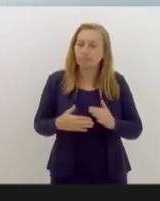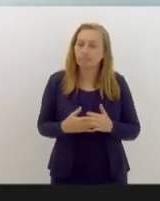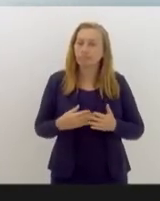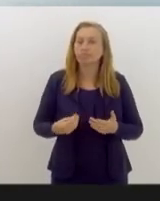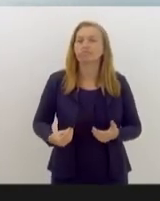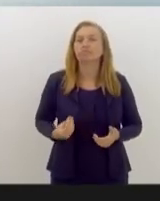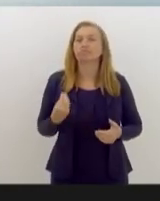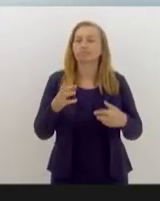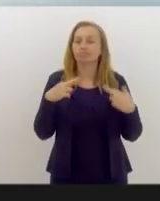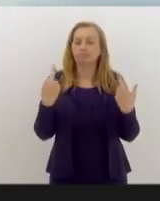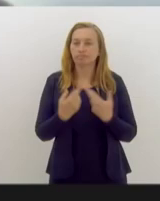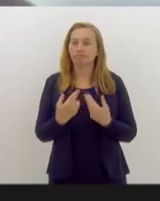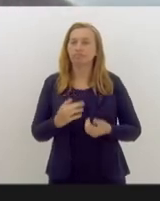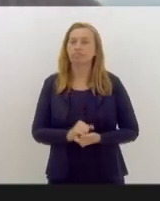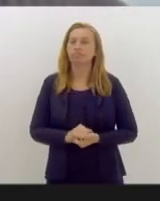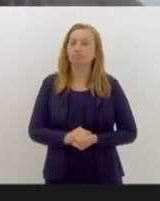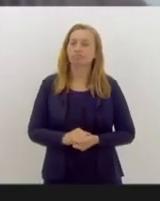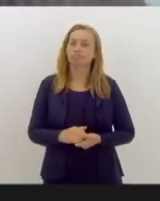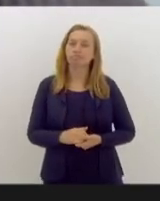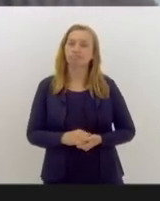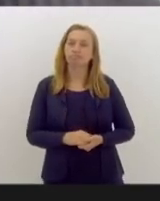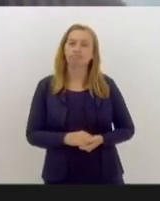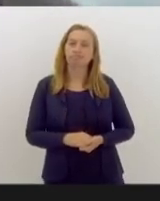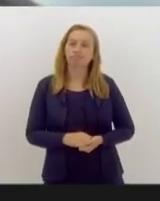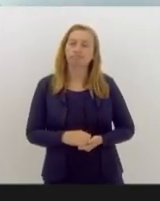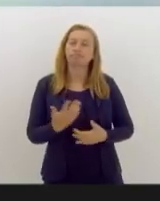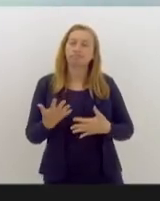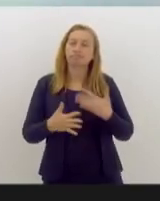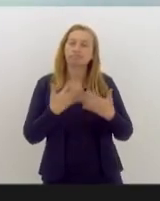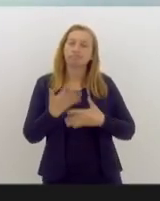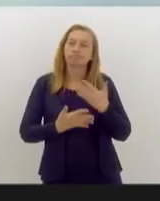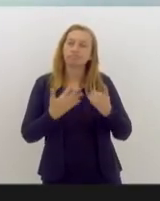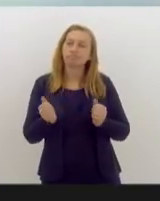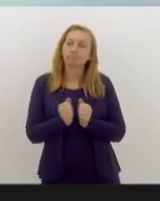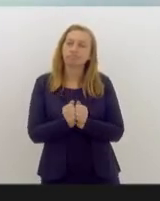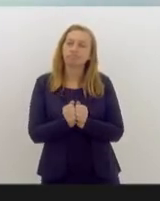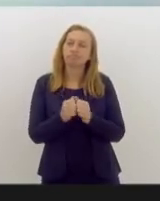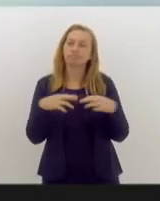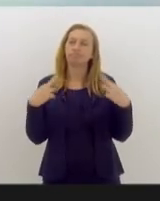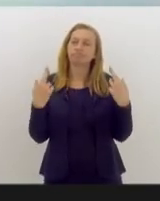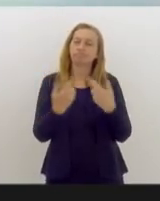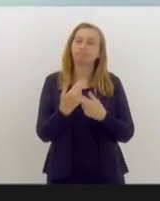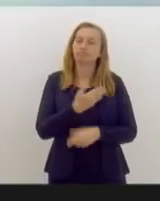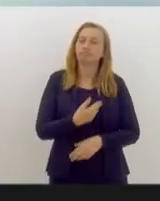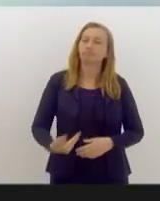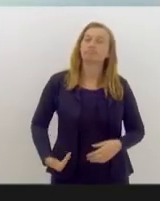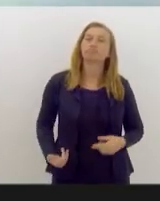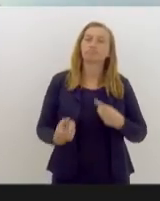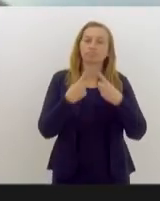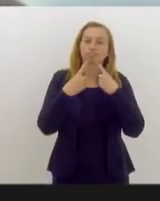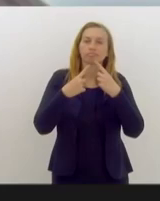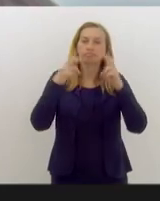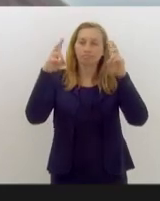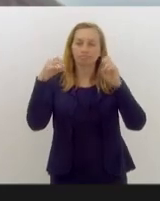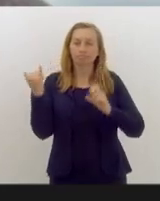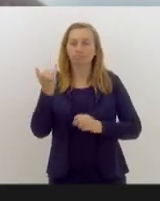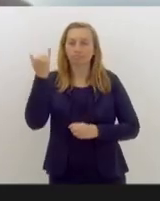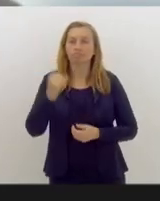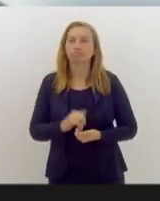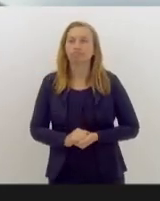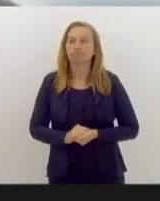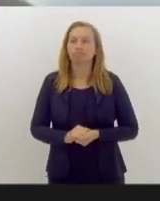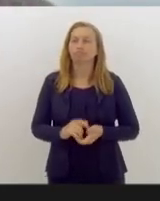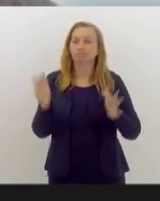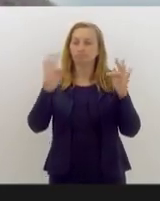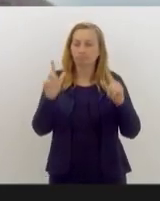presentes. É um prazer enorme estar nessa audiência pública e discutir um tema tão relevante. Me sinto bastante contemplado,